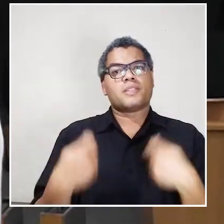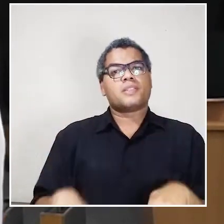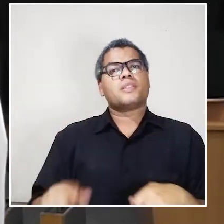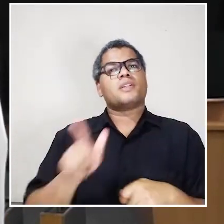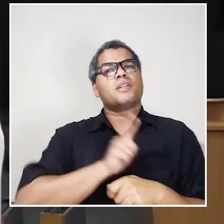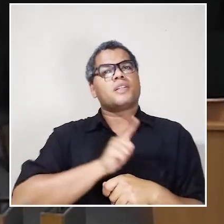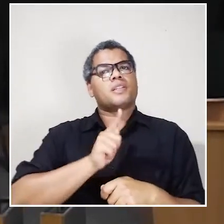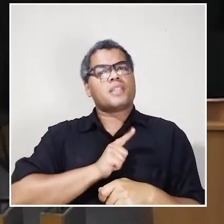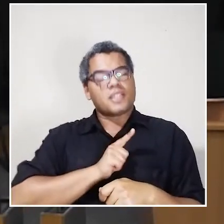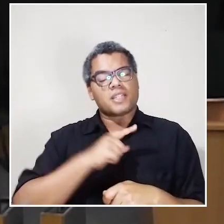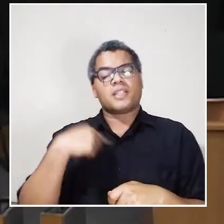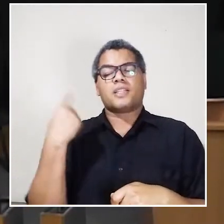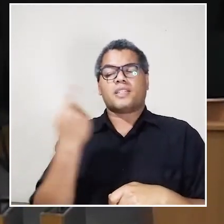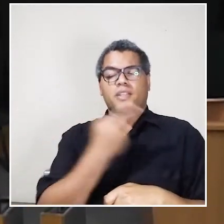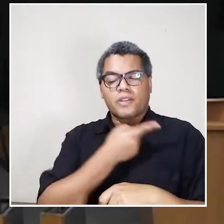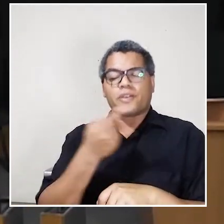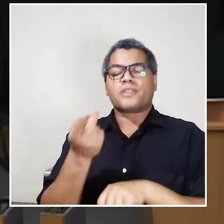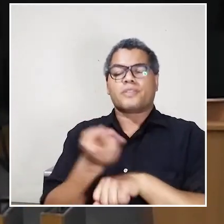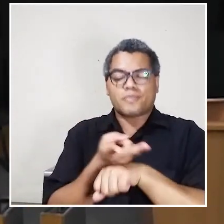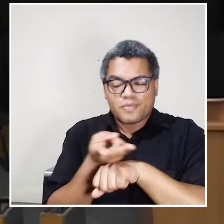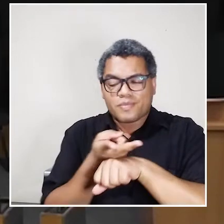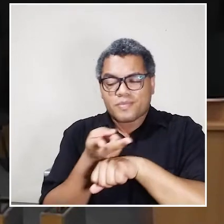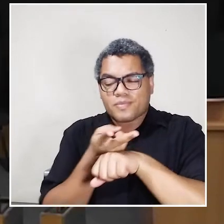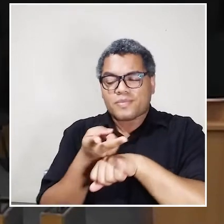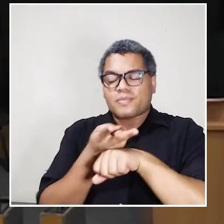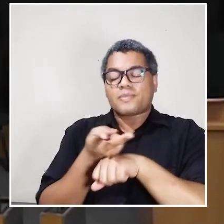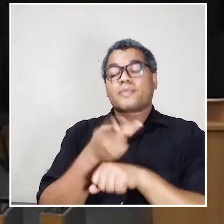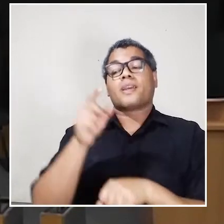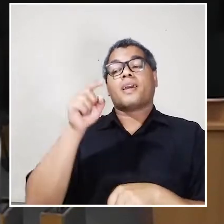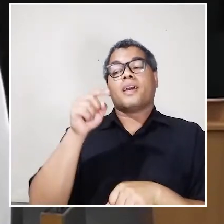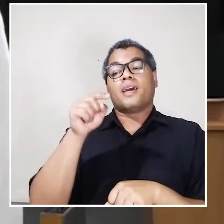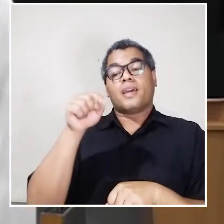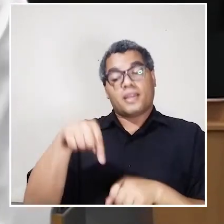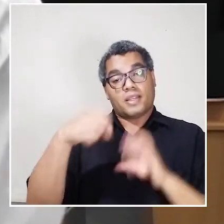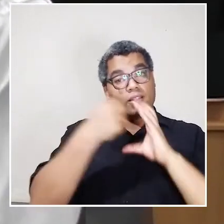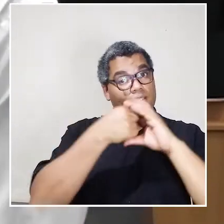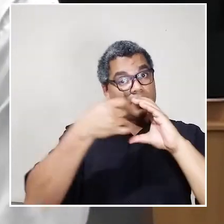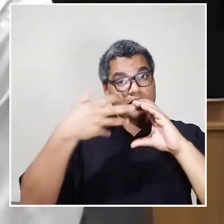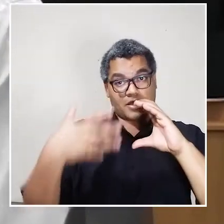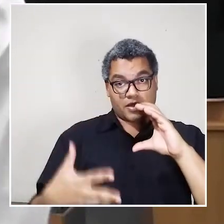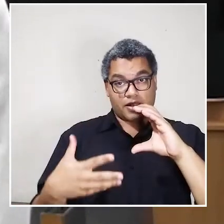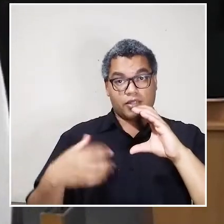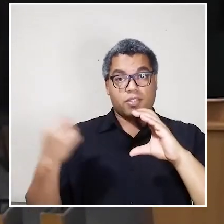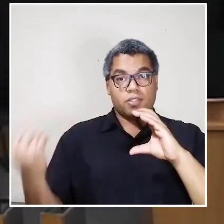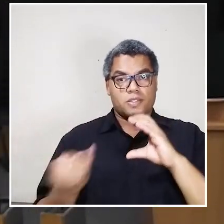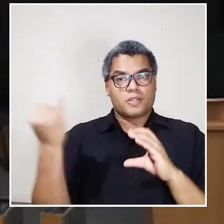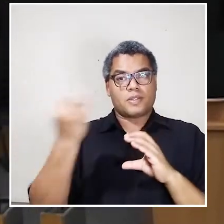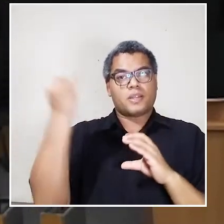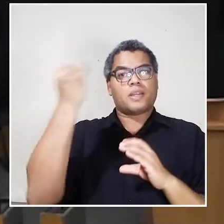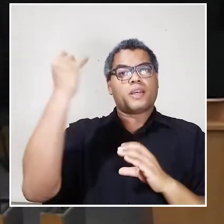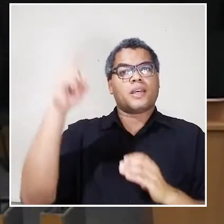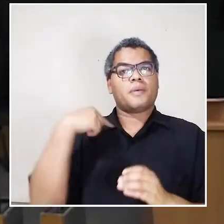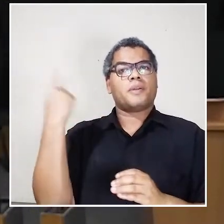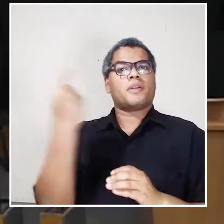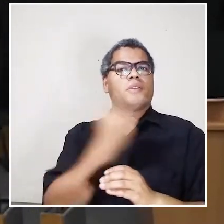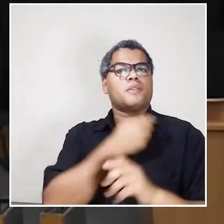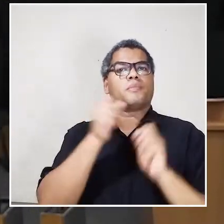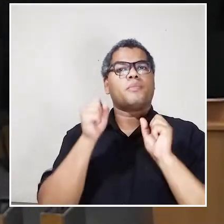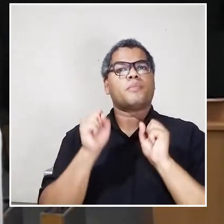busca, neste anseio. E esses elementos são imprescindíveis para que nós possamos